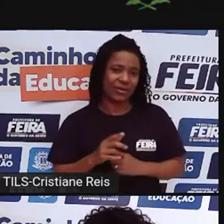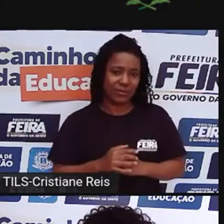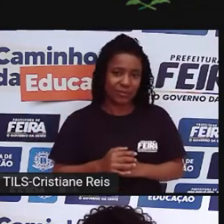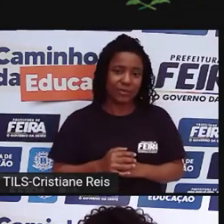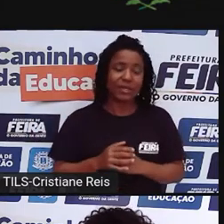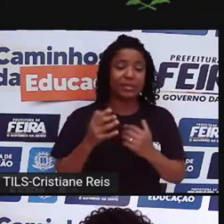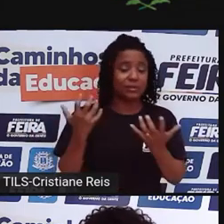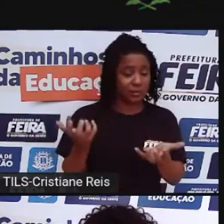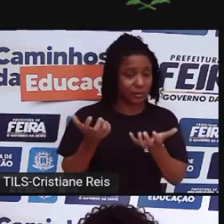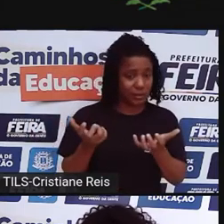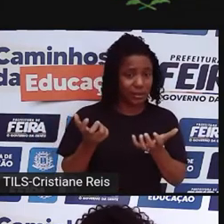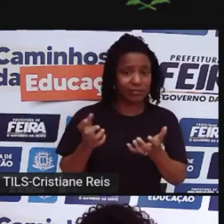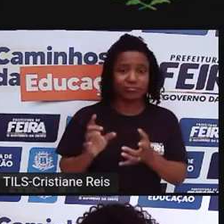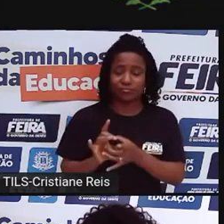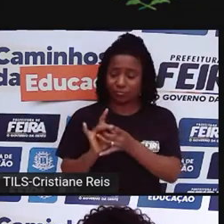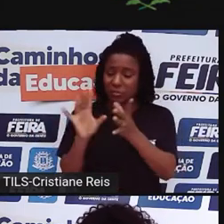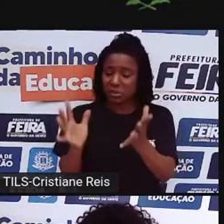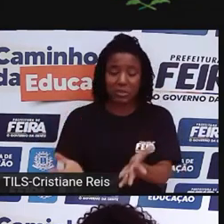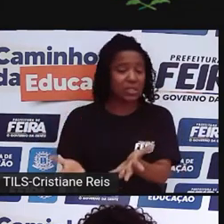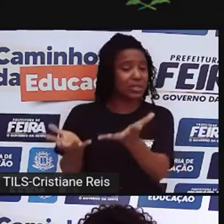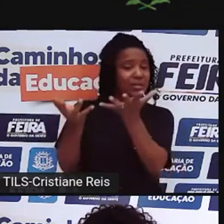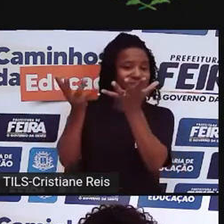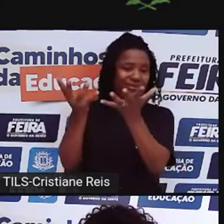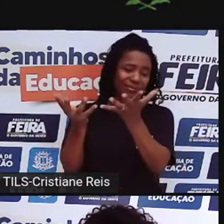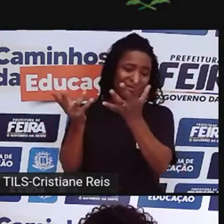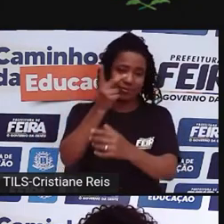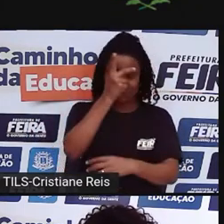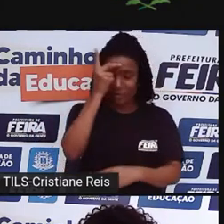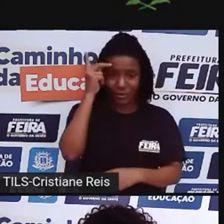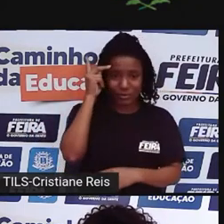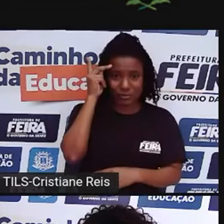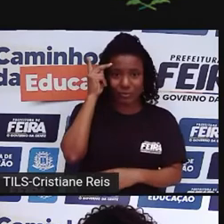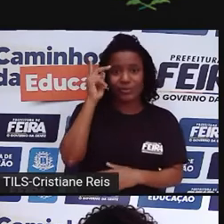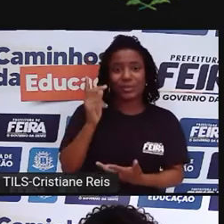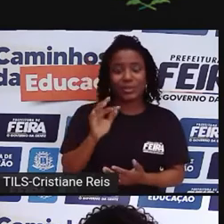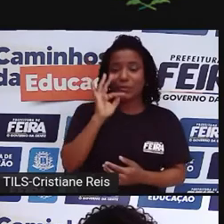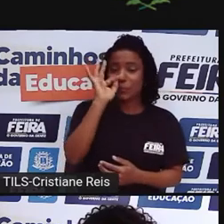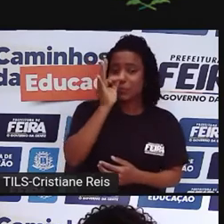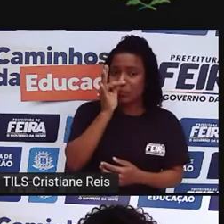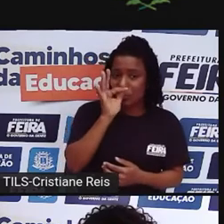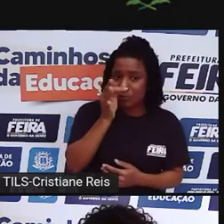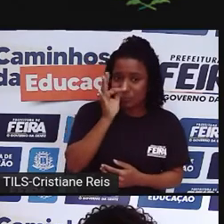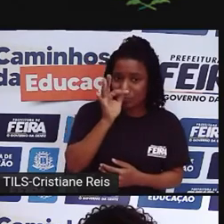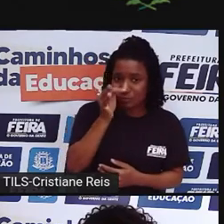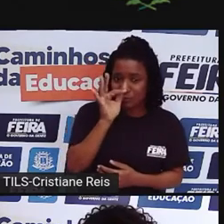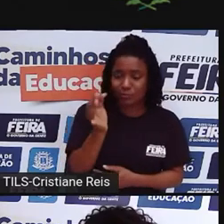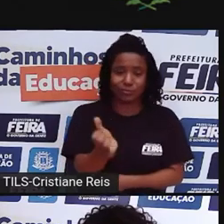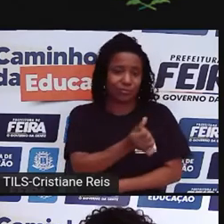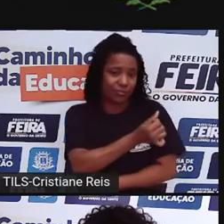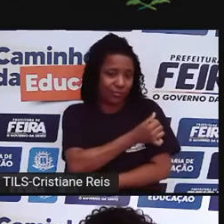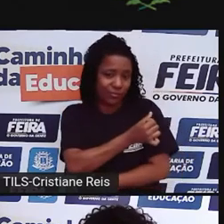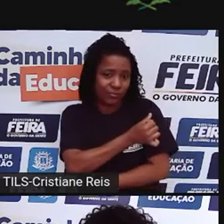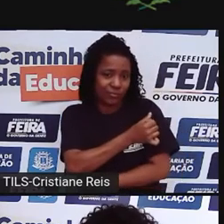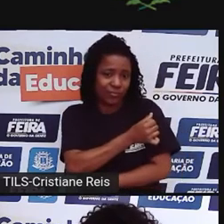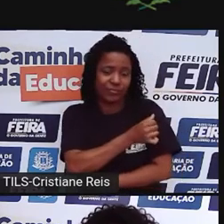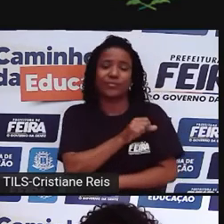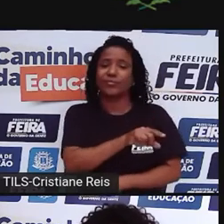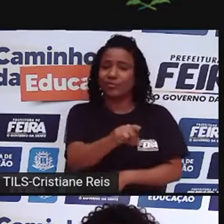lhe dar fôlego, né, Esther? Para que daqui a alguns anos, quando vocês estiverem mais, com mais idade, vocês